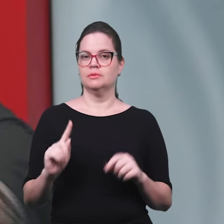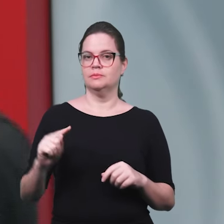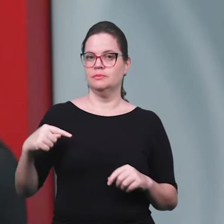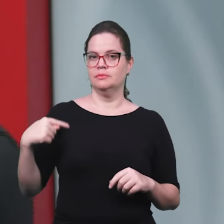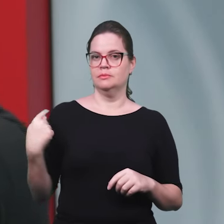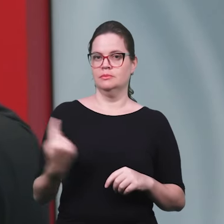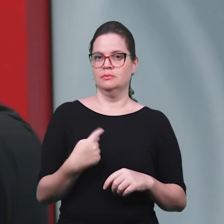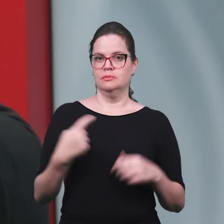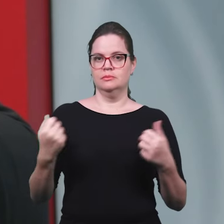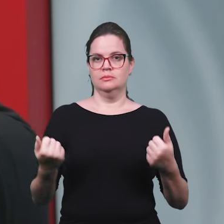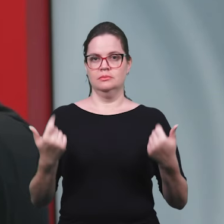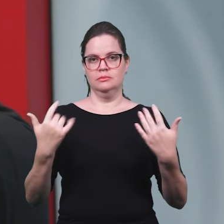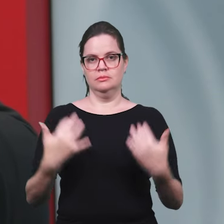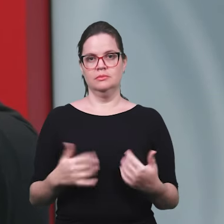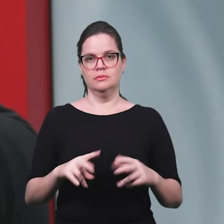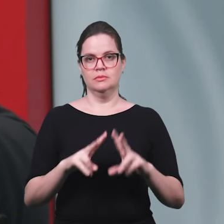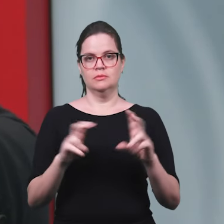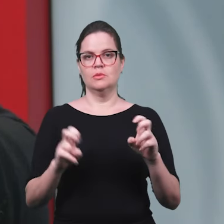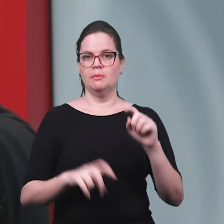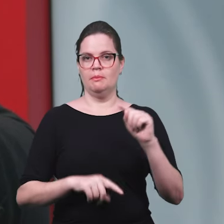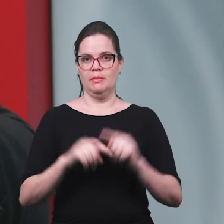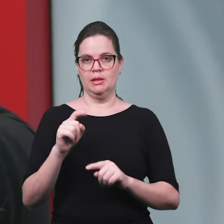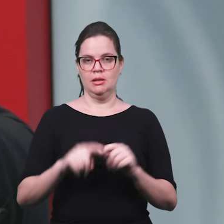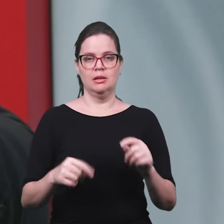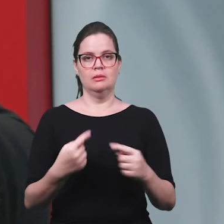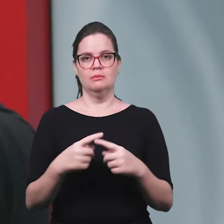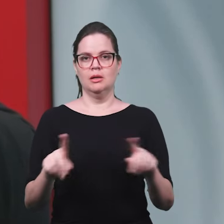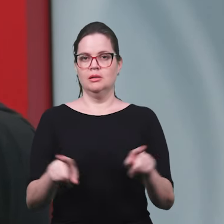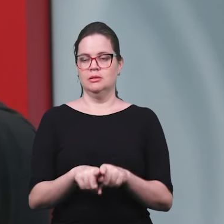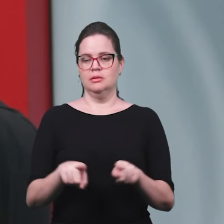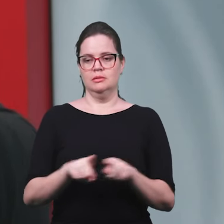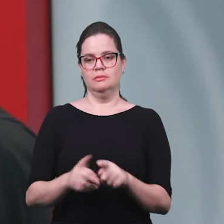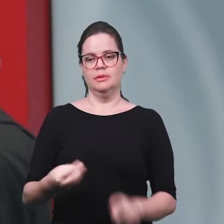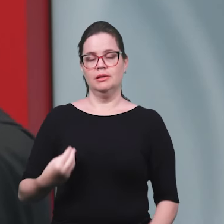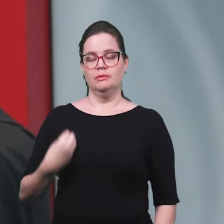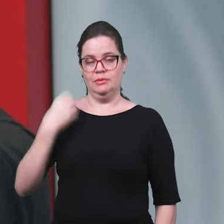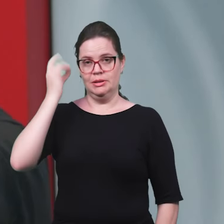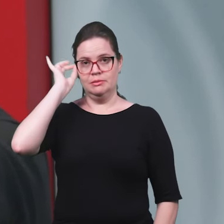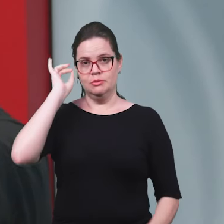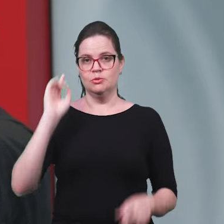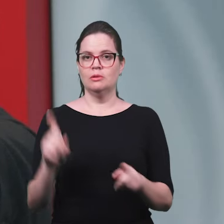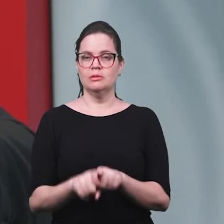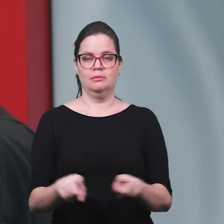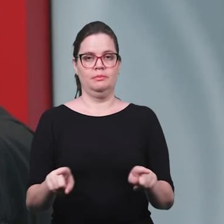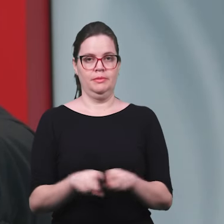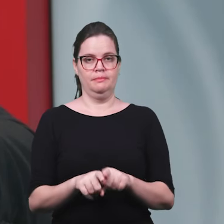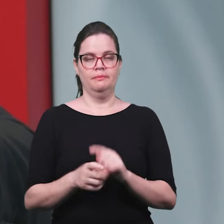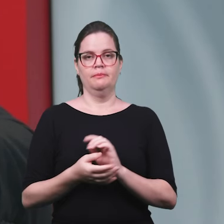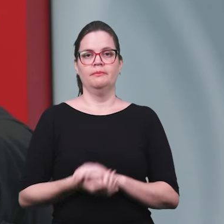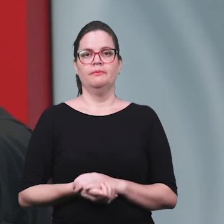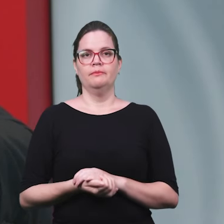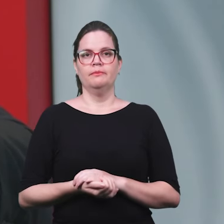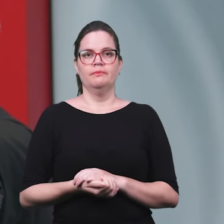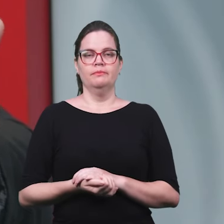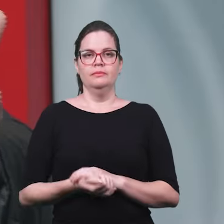a gente está falando de coisas materiais e ao mesmo tempo espirituais também. Existem algumas...